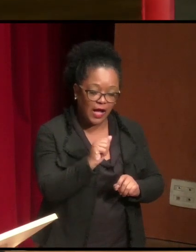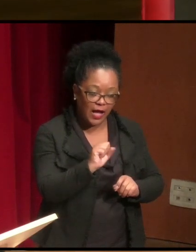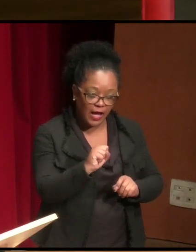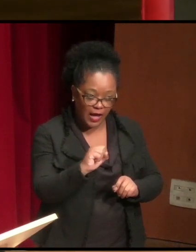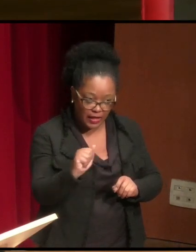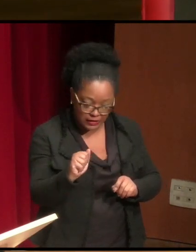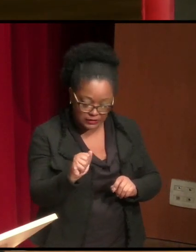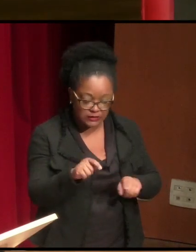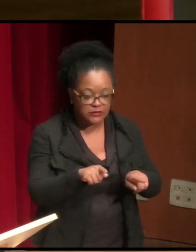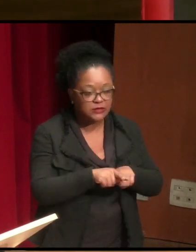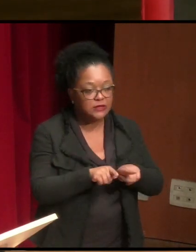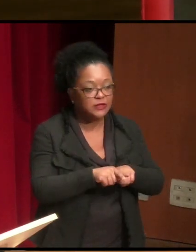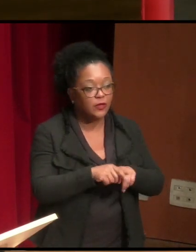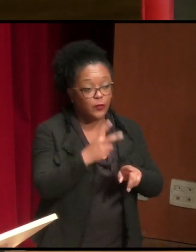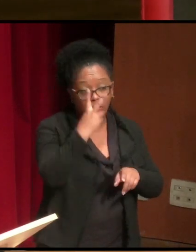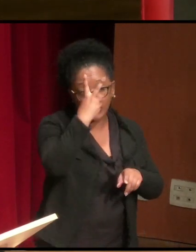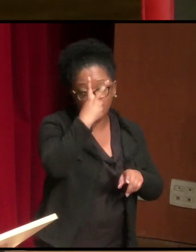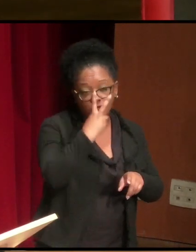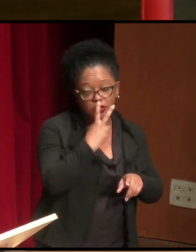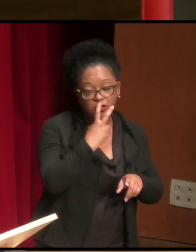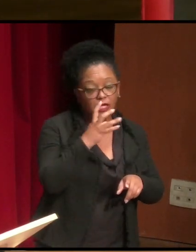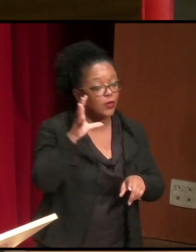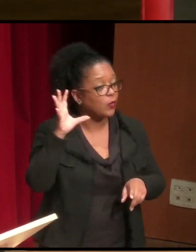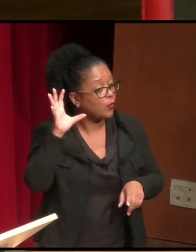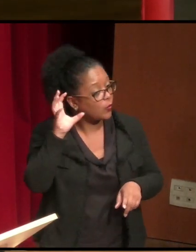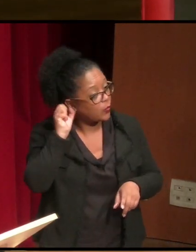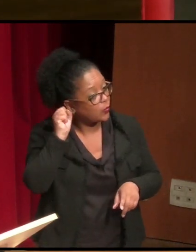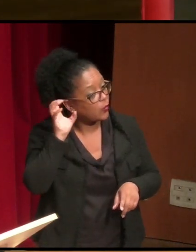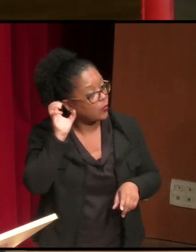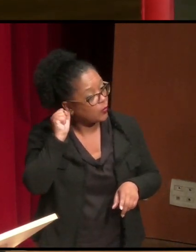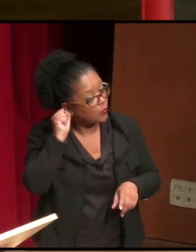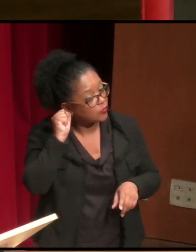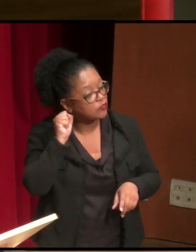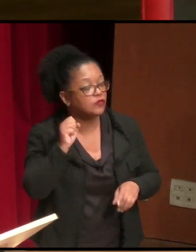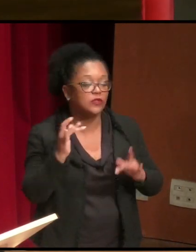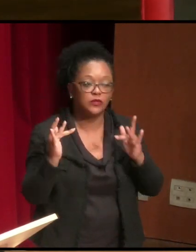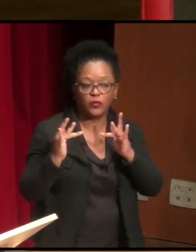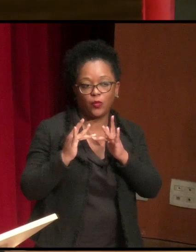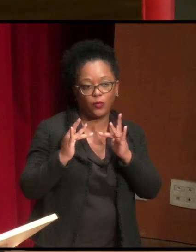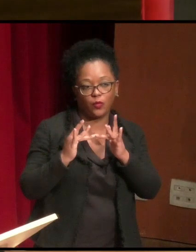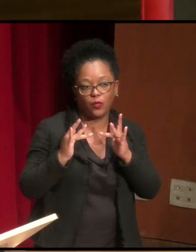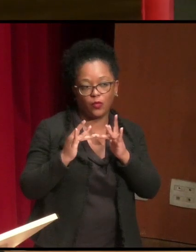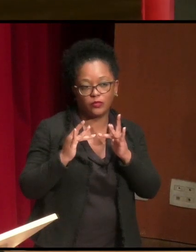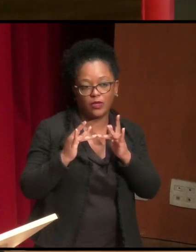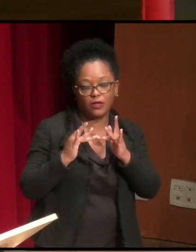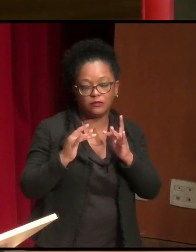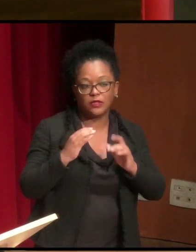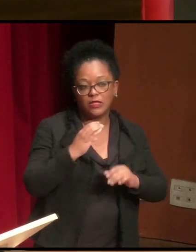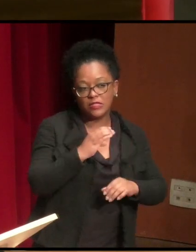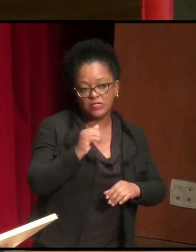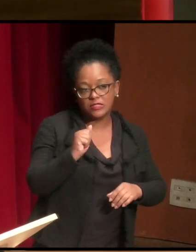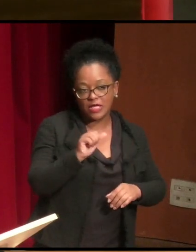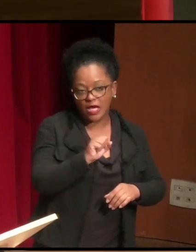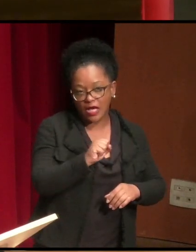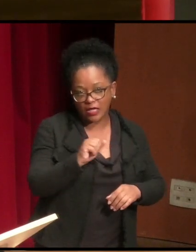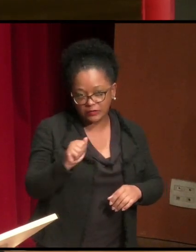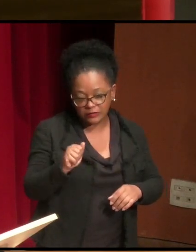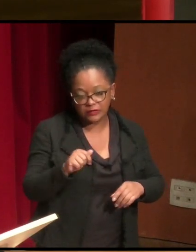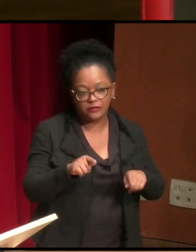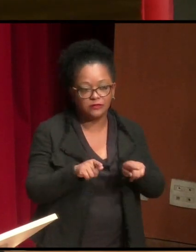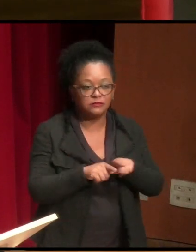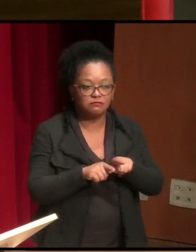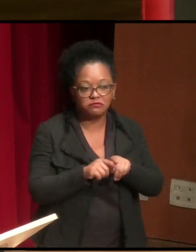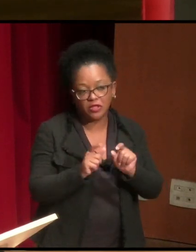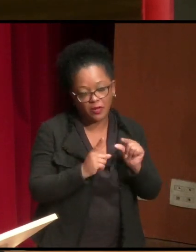ouvir a palavra casa. Então, o único jeito do cego ter contato e saber que casa é C-A-S-A é pôr na mão no